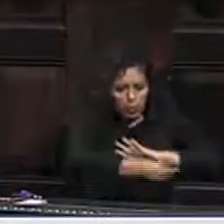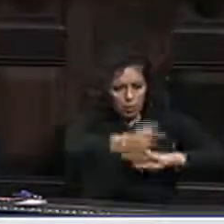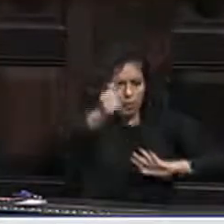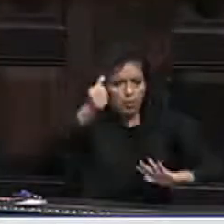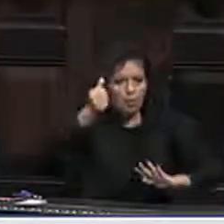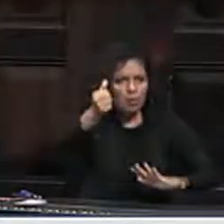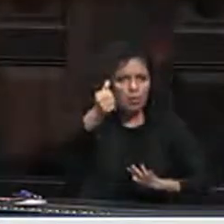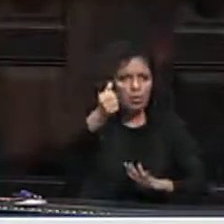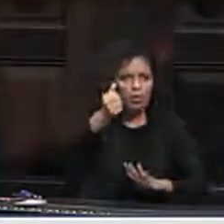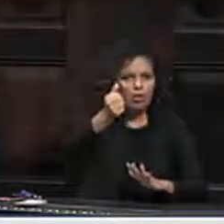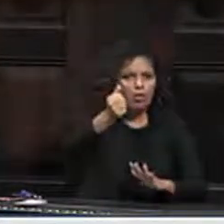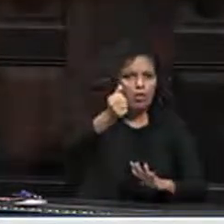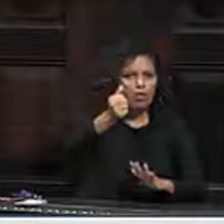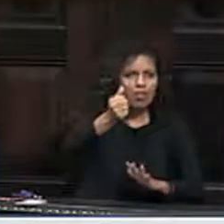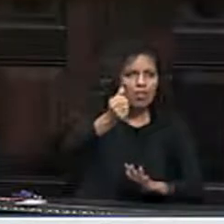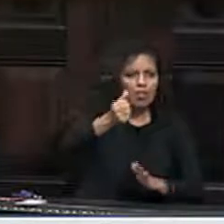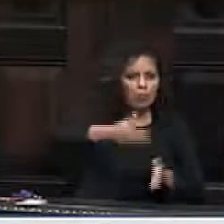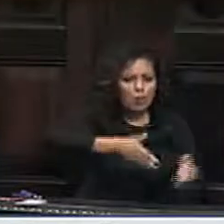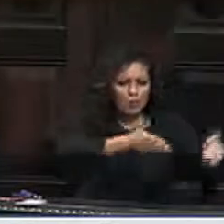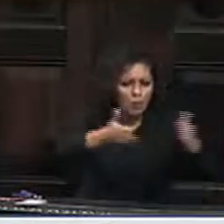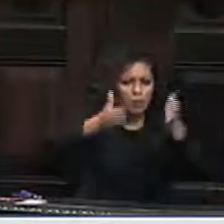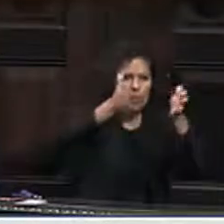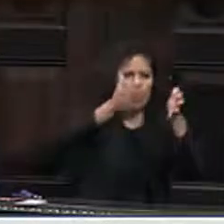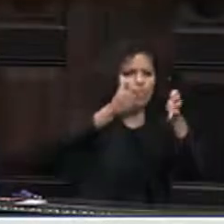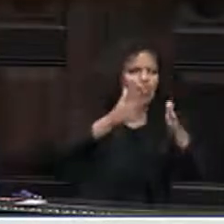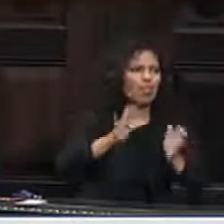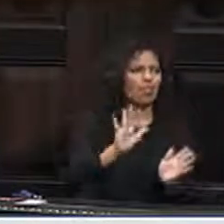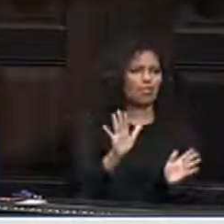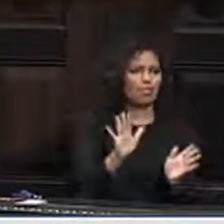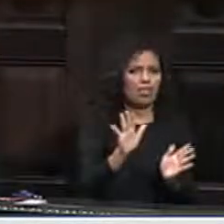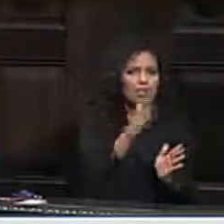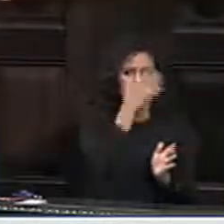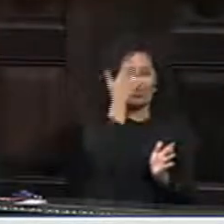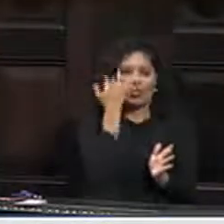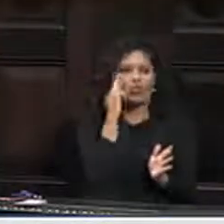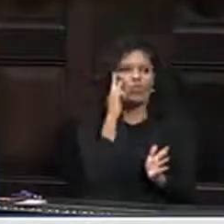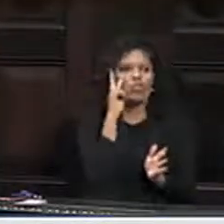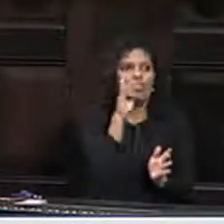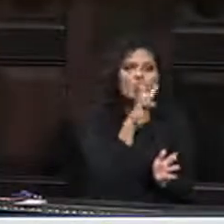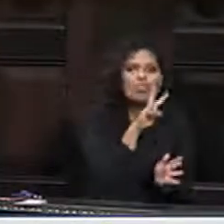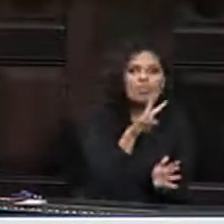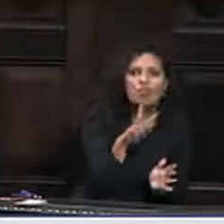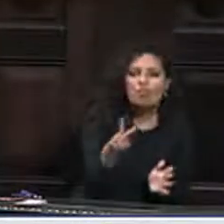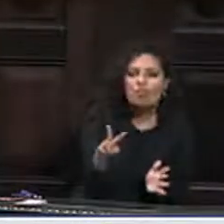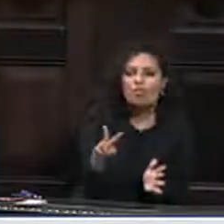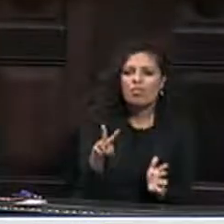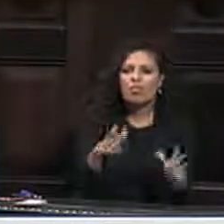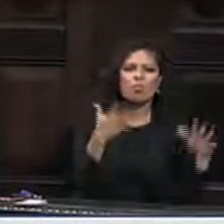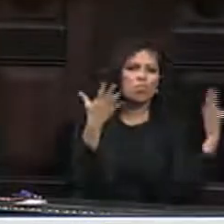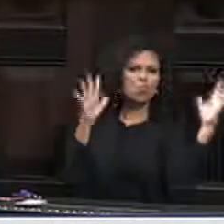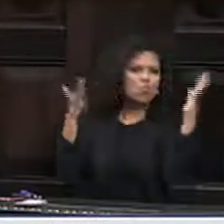dessa galeria. Então isso ganhou uma dimensão